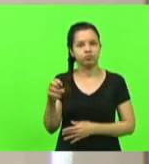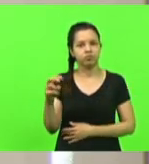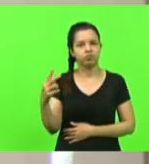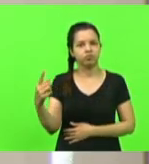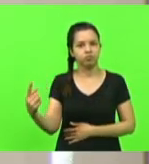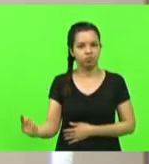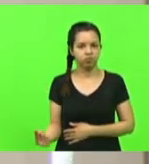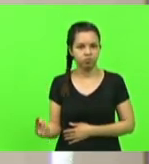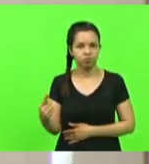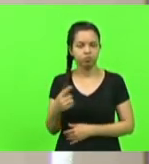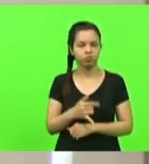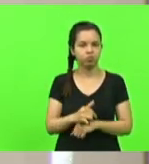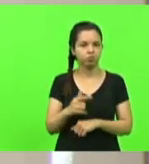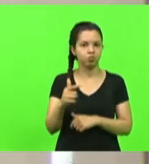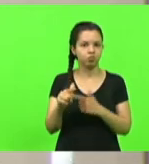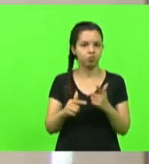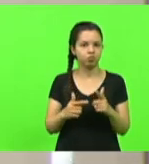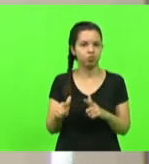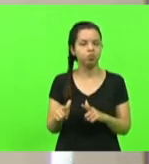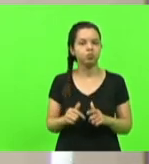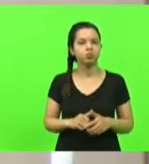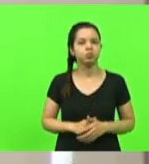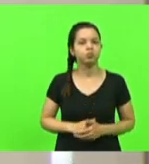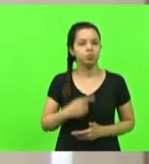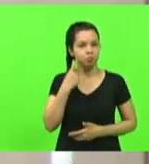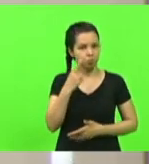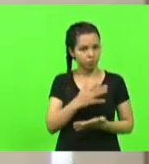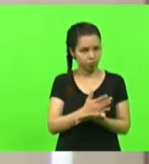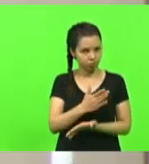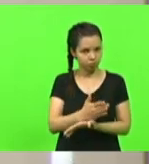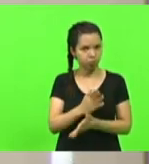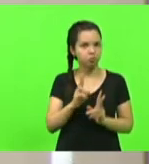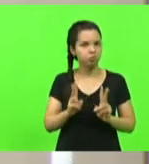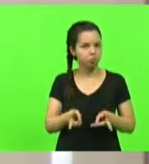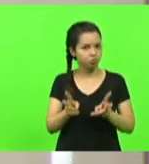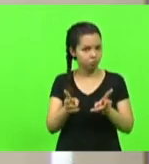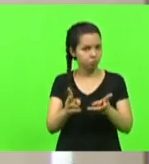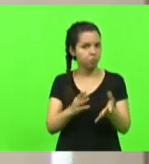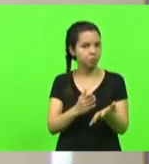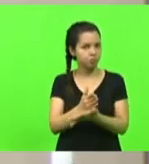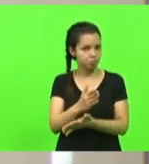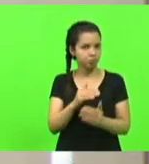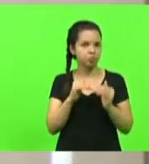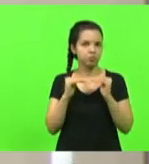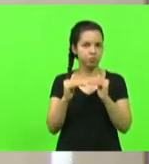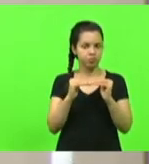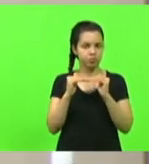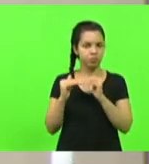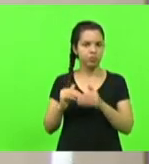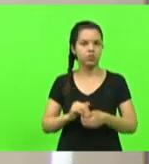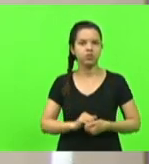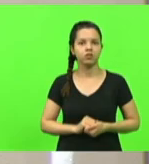providências. Deputados que aprovam, permaneçam como se encontram. Aprovado por unanimidade.